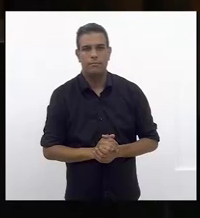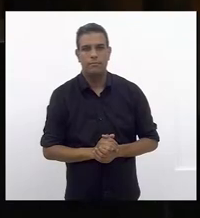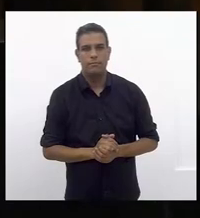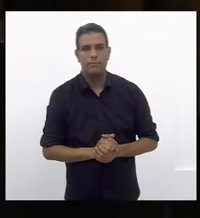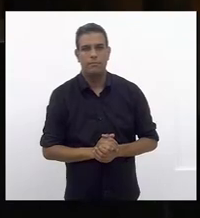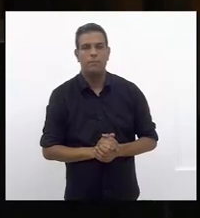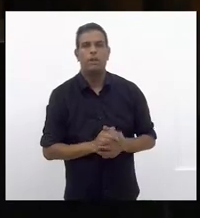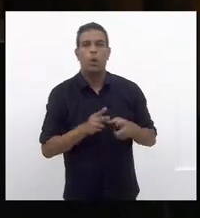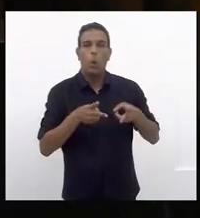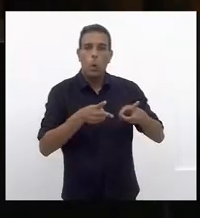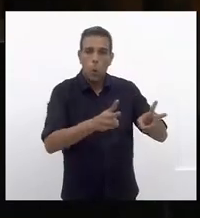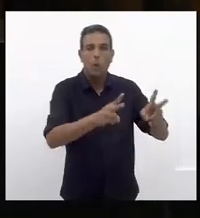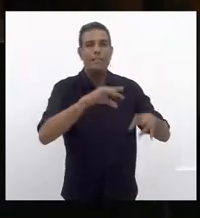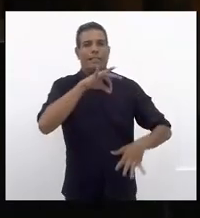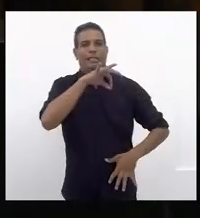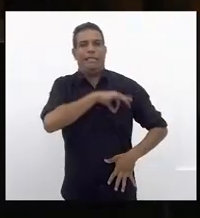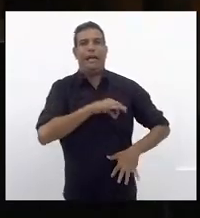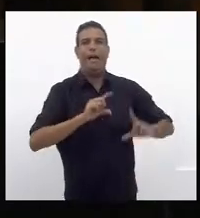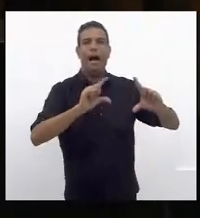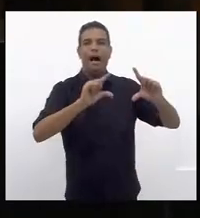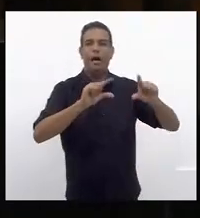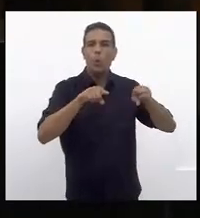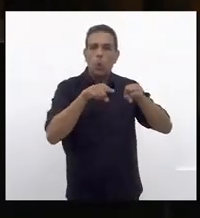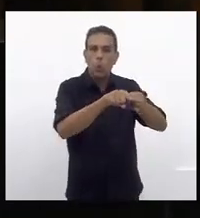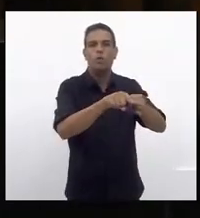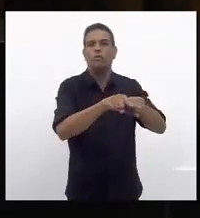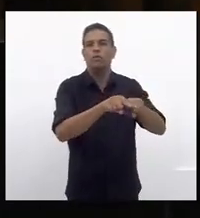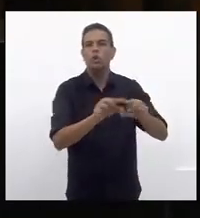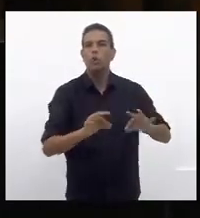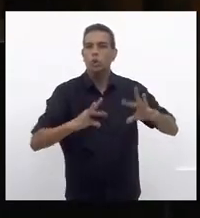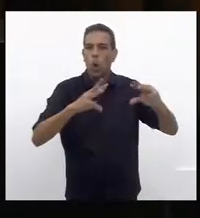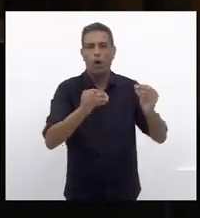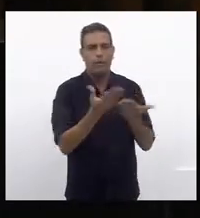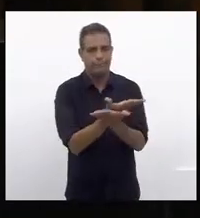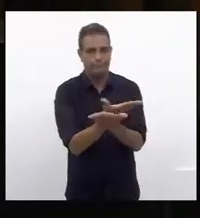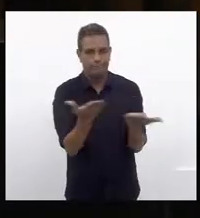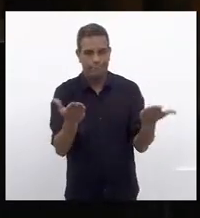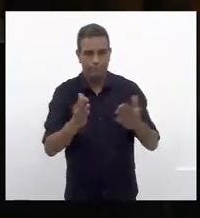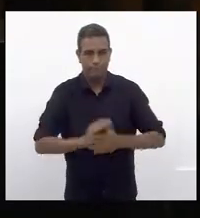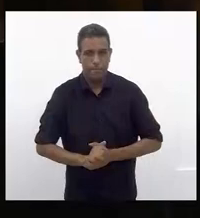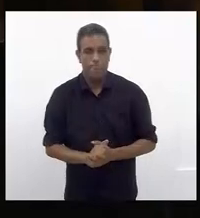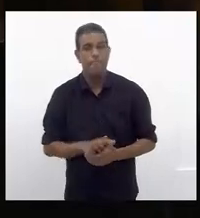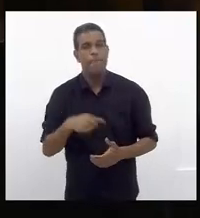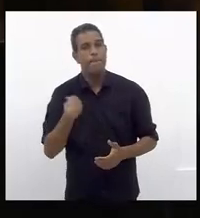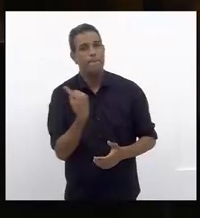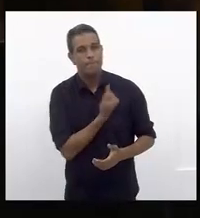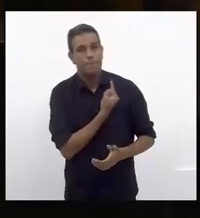irredutibilidade salarial. Algo que não é menor, afinal de contas, a